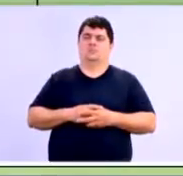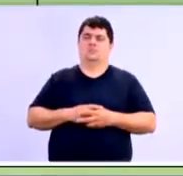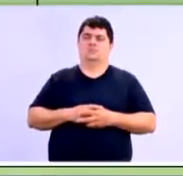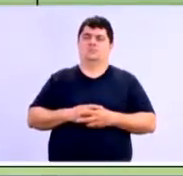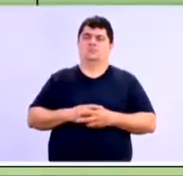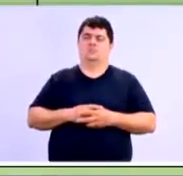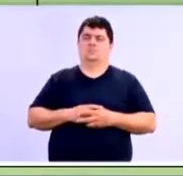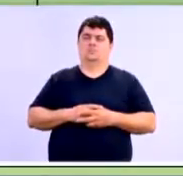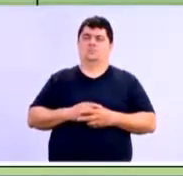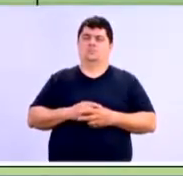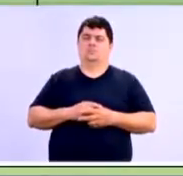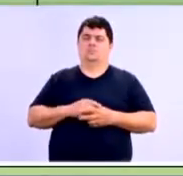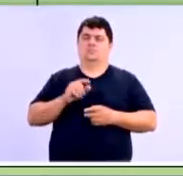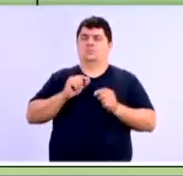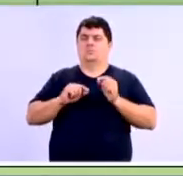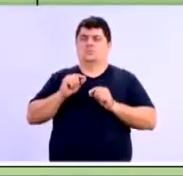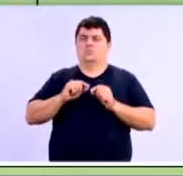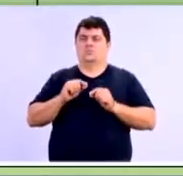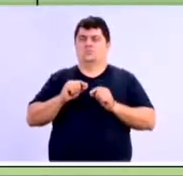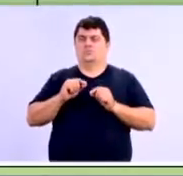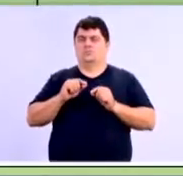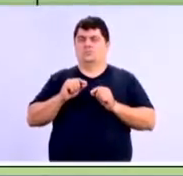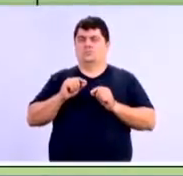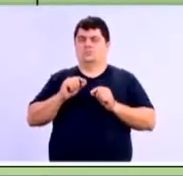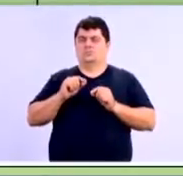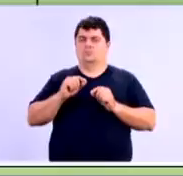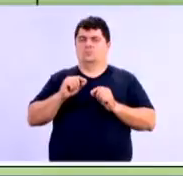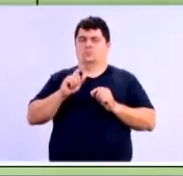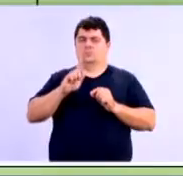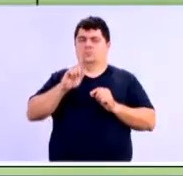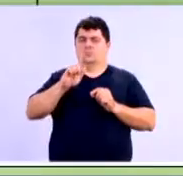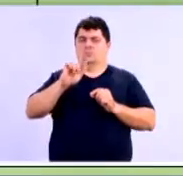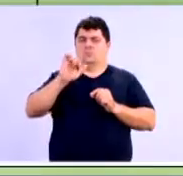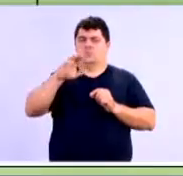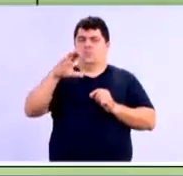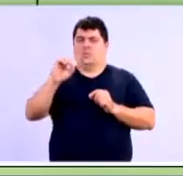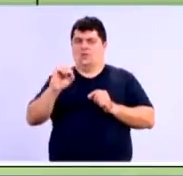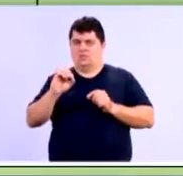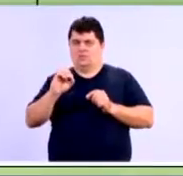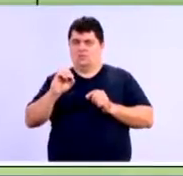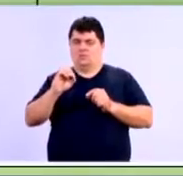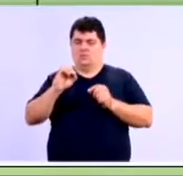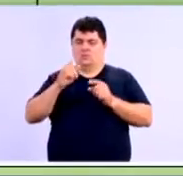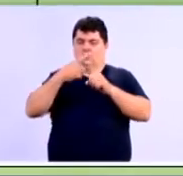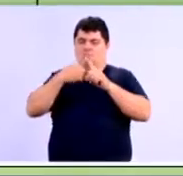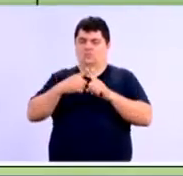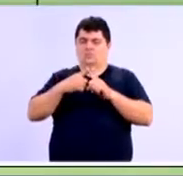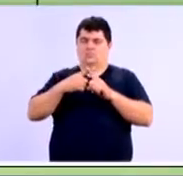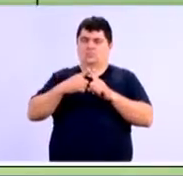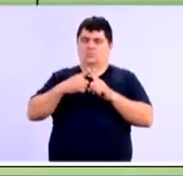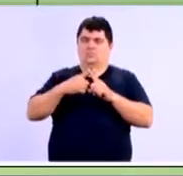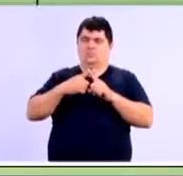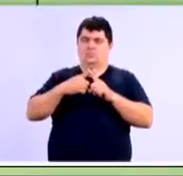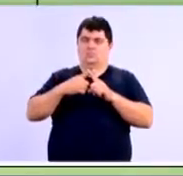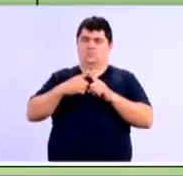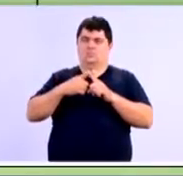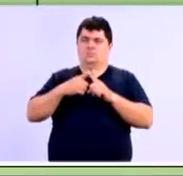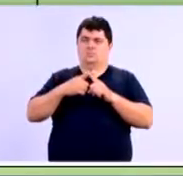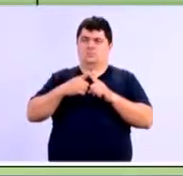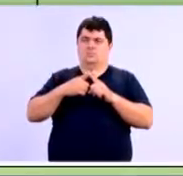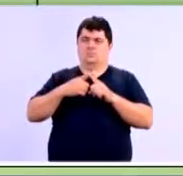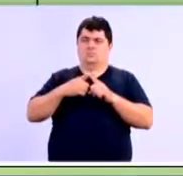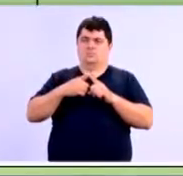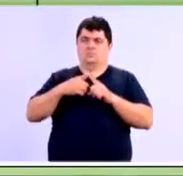Correto? Rentabilidade é o que? É o meu giro do ativo multiplicado pelo meu